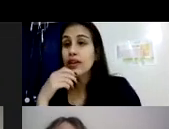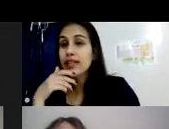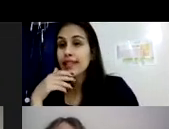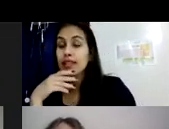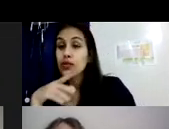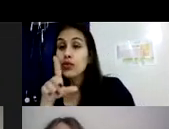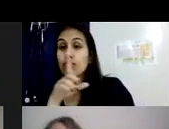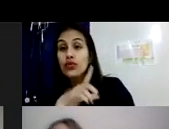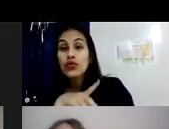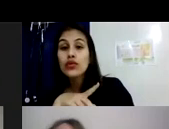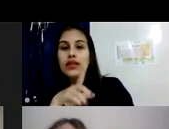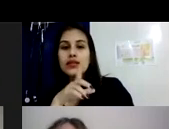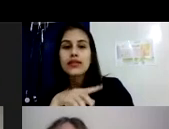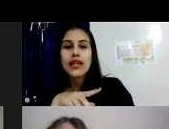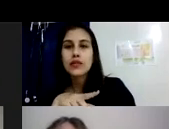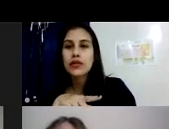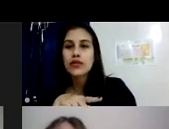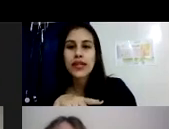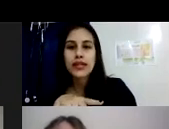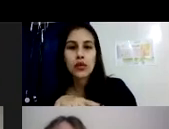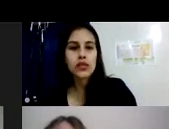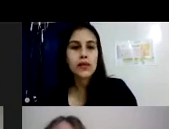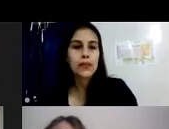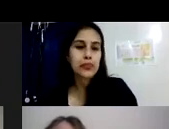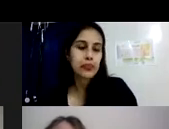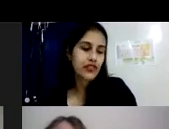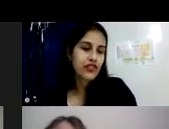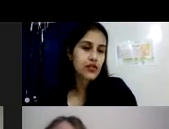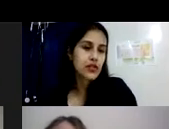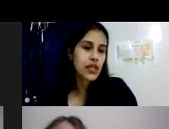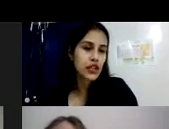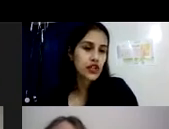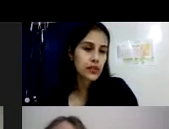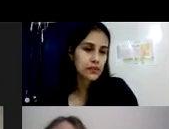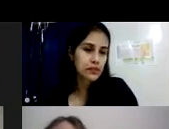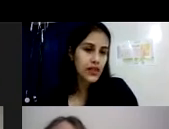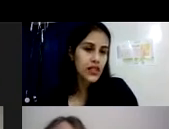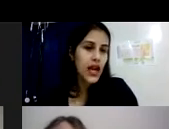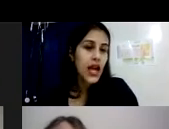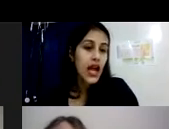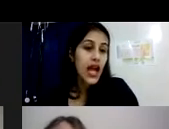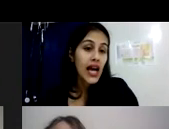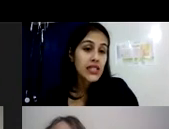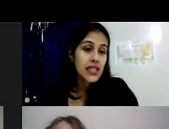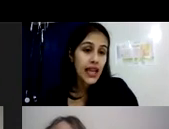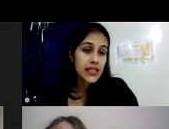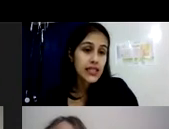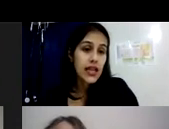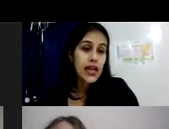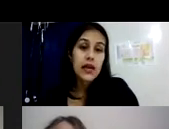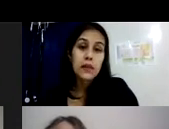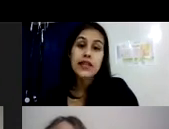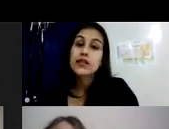que é a orientação que o SUS traz para os cuidadores? Diz o seguinte, ó. As